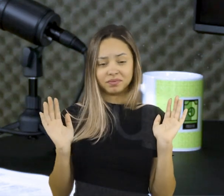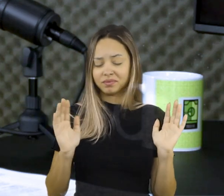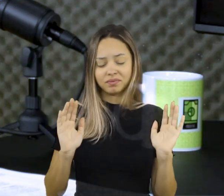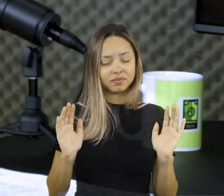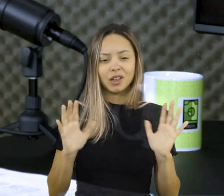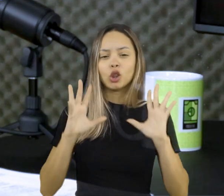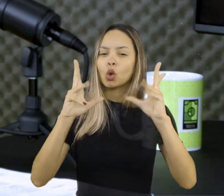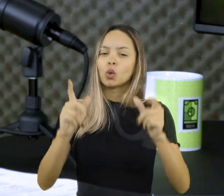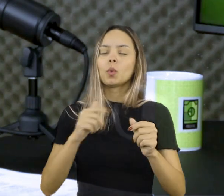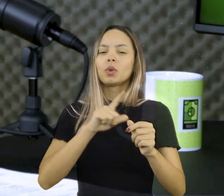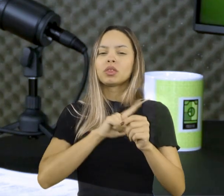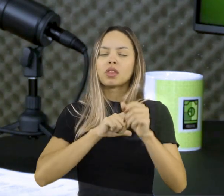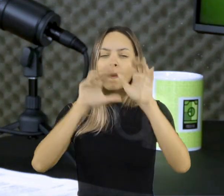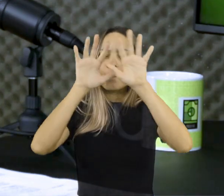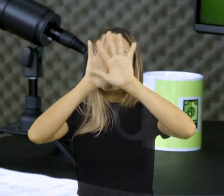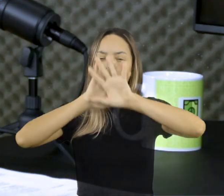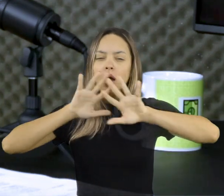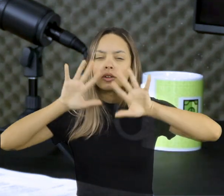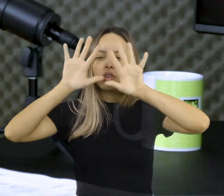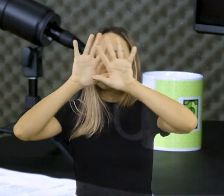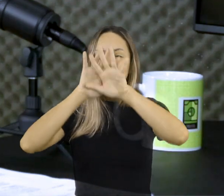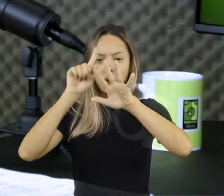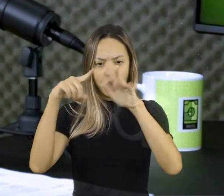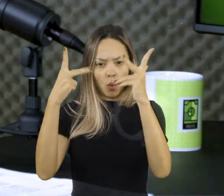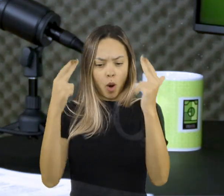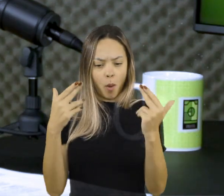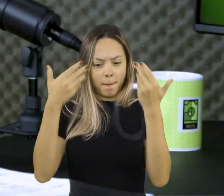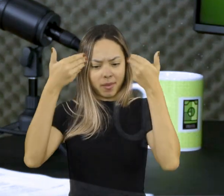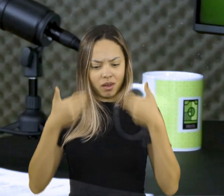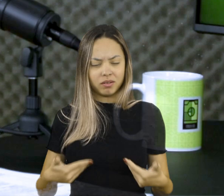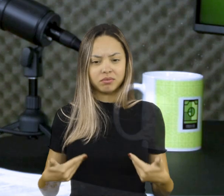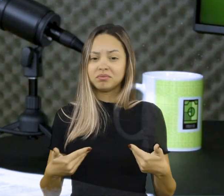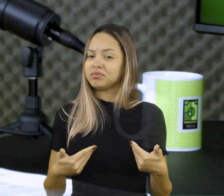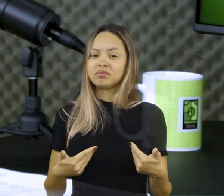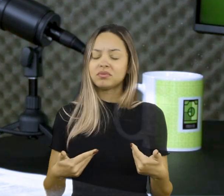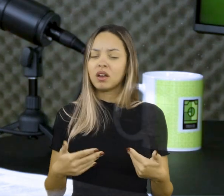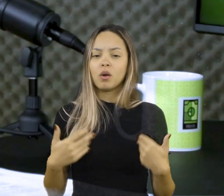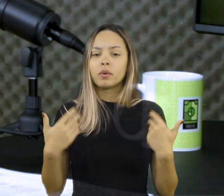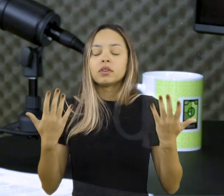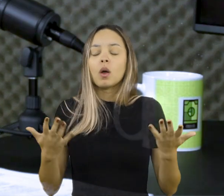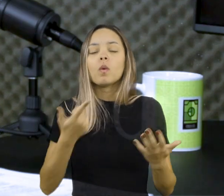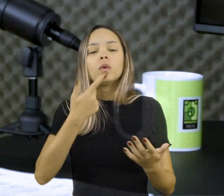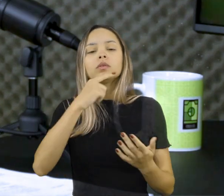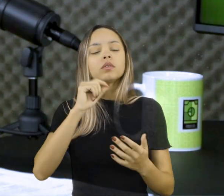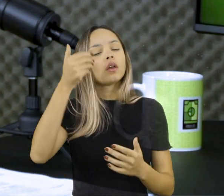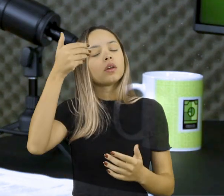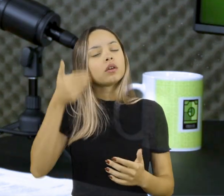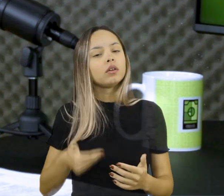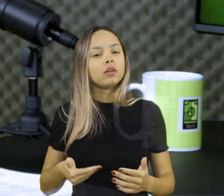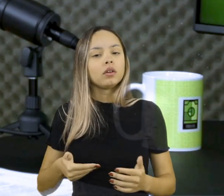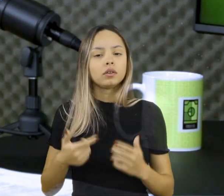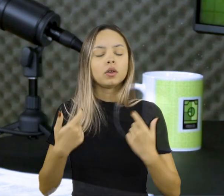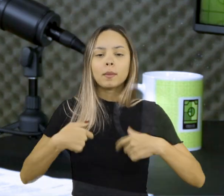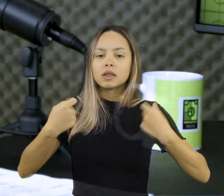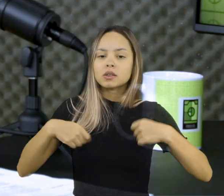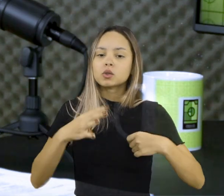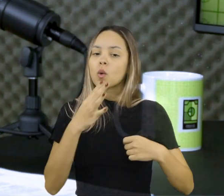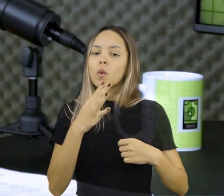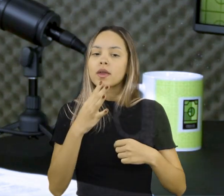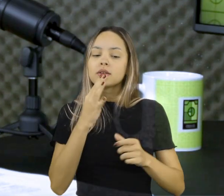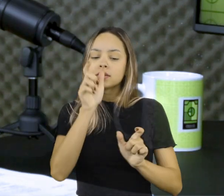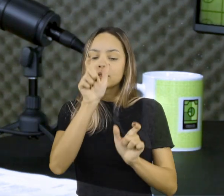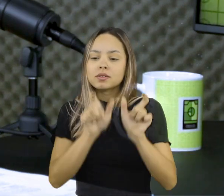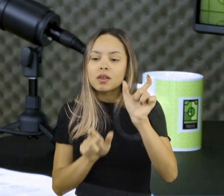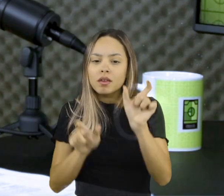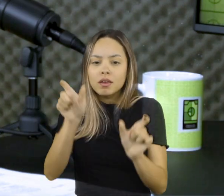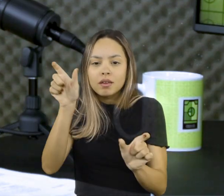Nilma. Então, quem é Nilma? Aí é que entra esse plano de prática. Eu tenho que conhecer quem é Nilma,